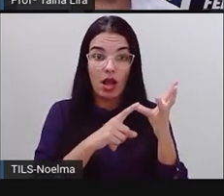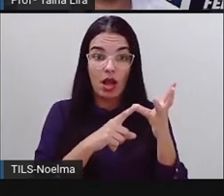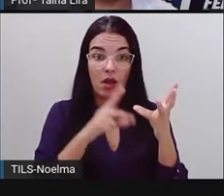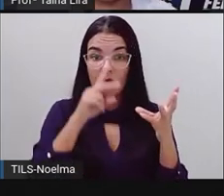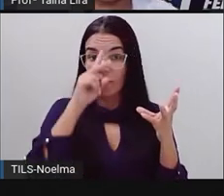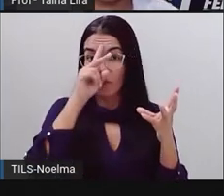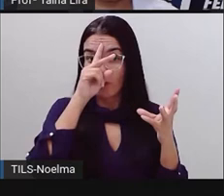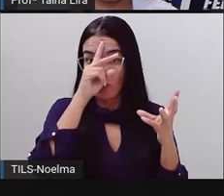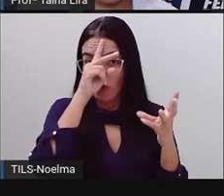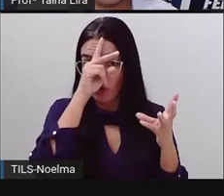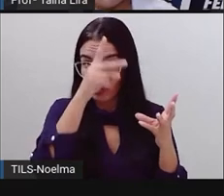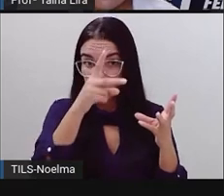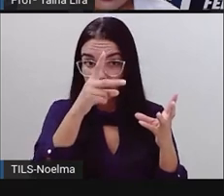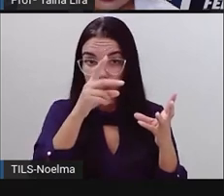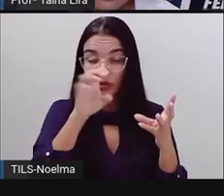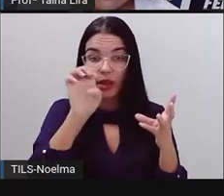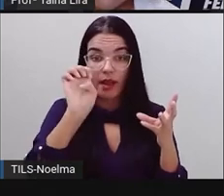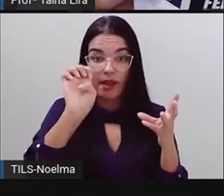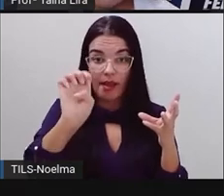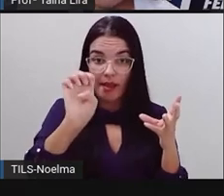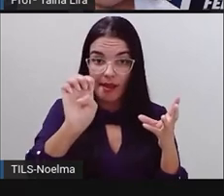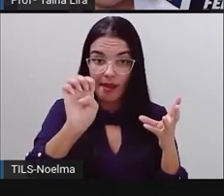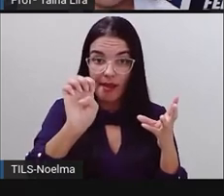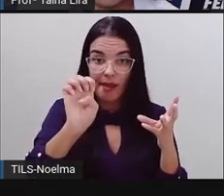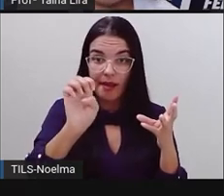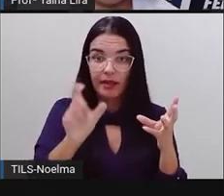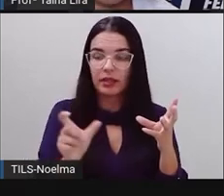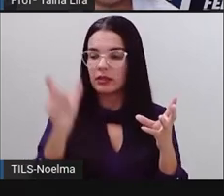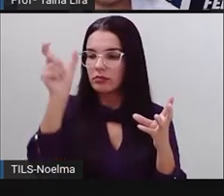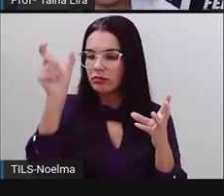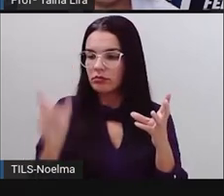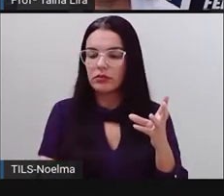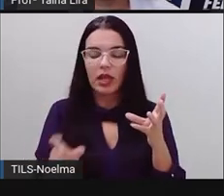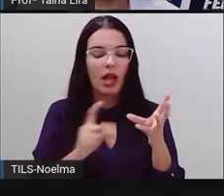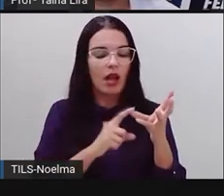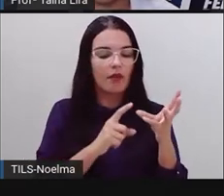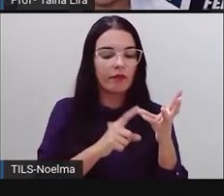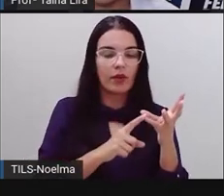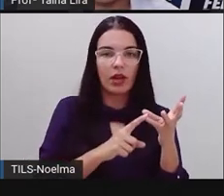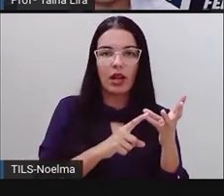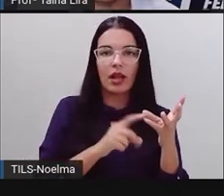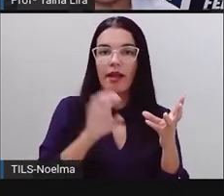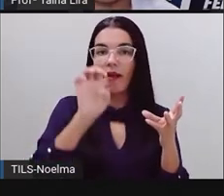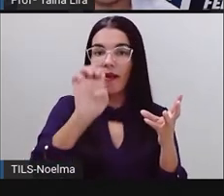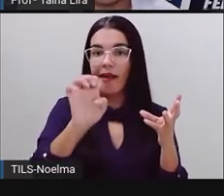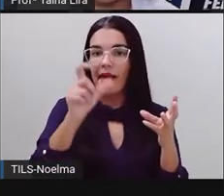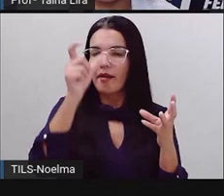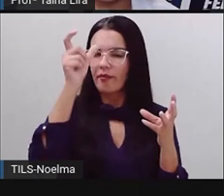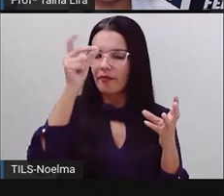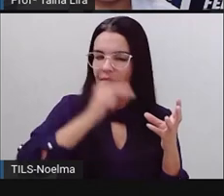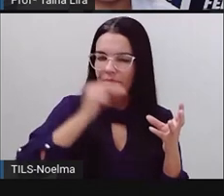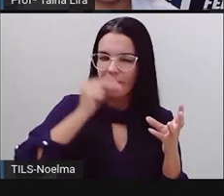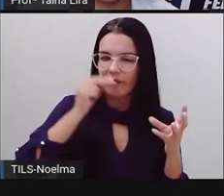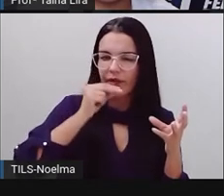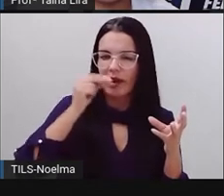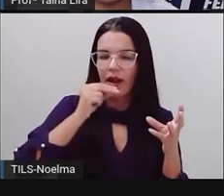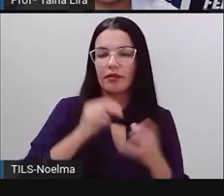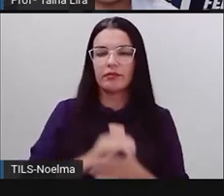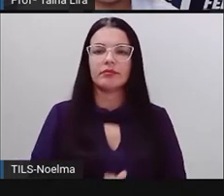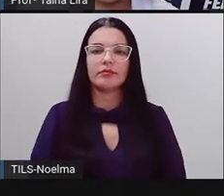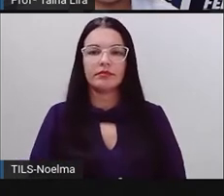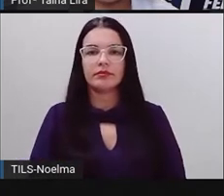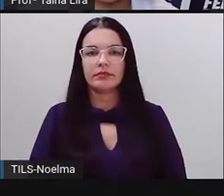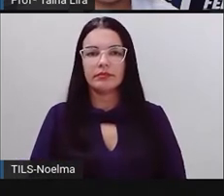vogal é forte tá e a coluna da vogal é fraca Tá certo